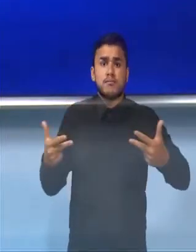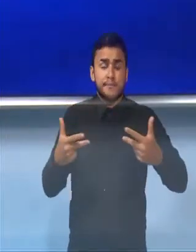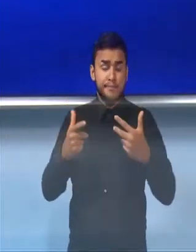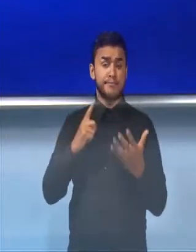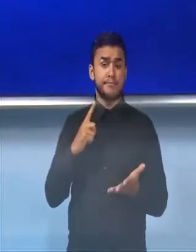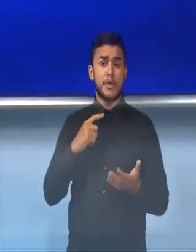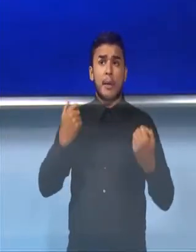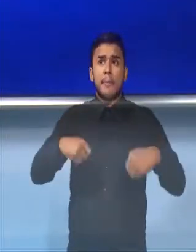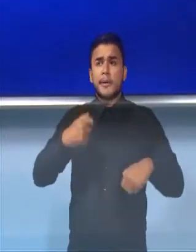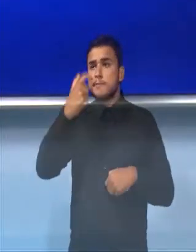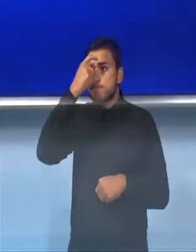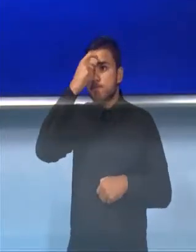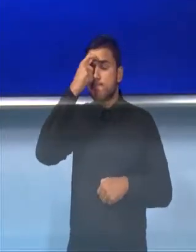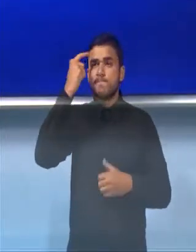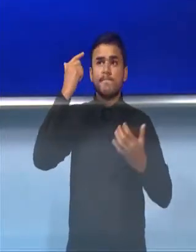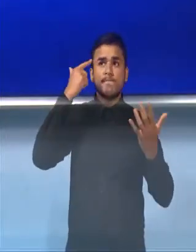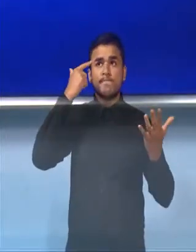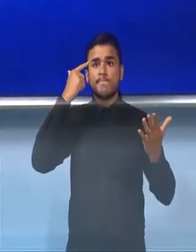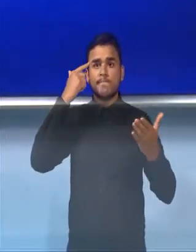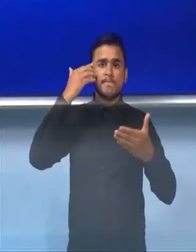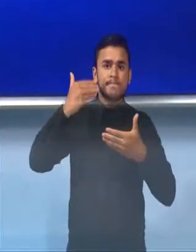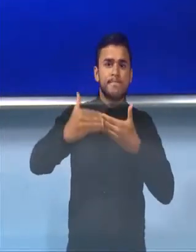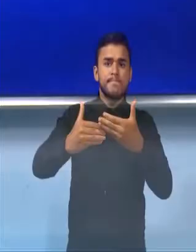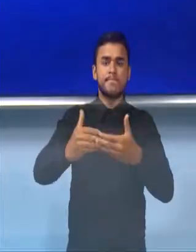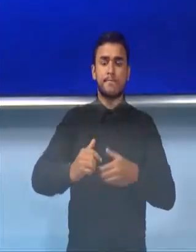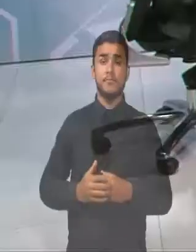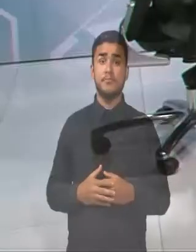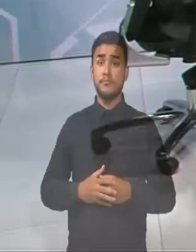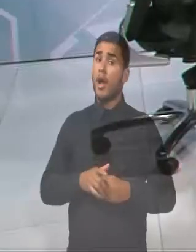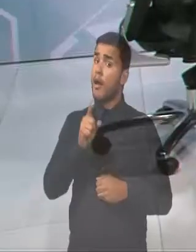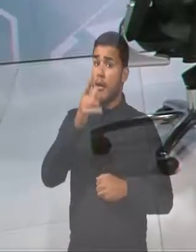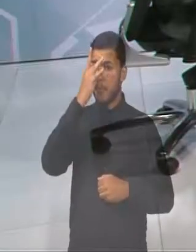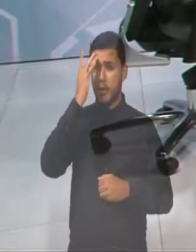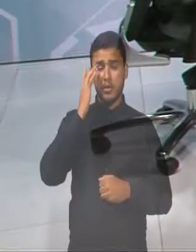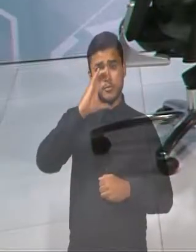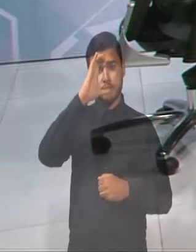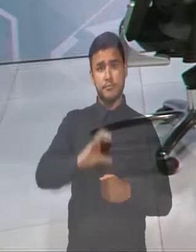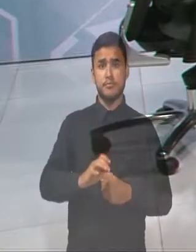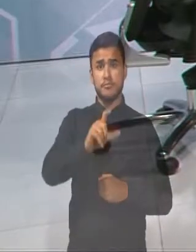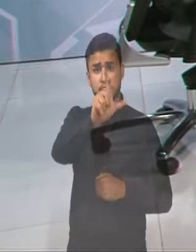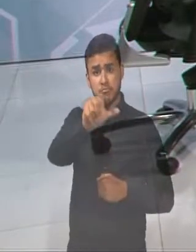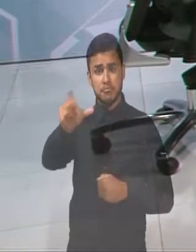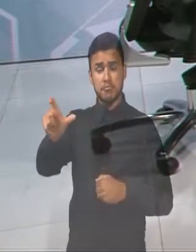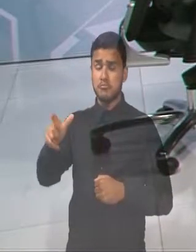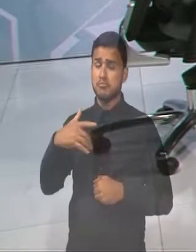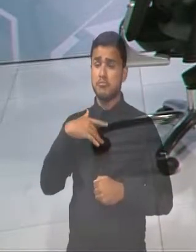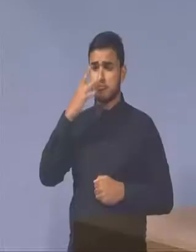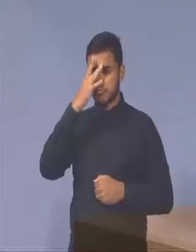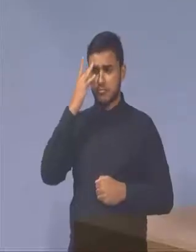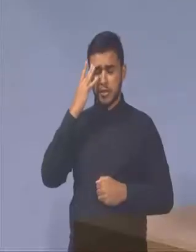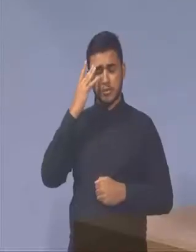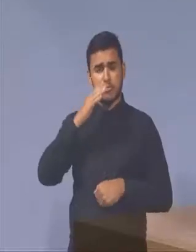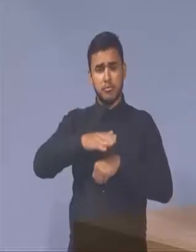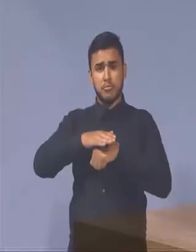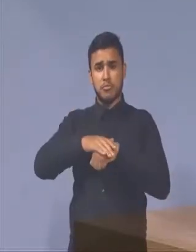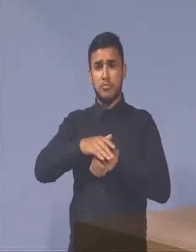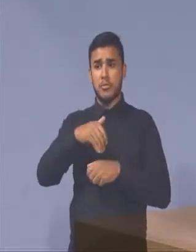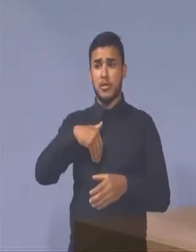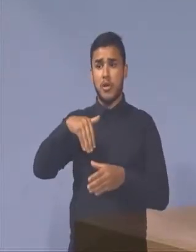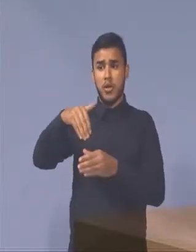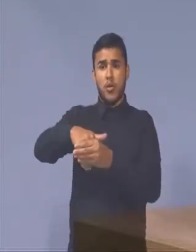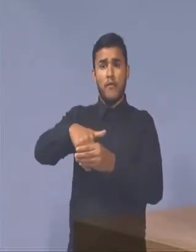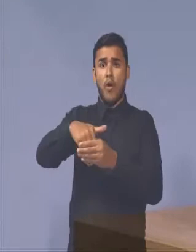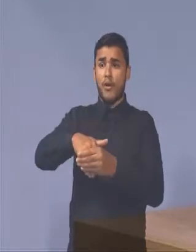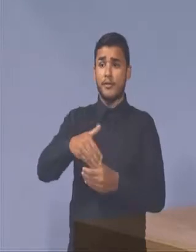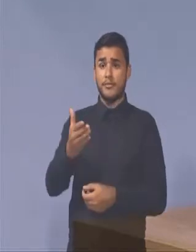vai ter que amadurecer. De novo, o problema está nas mãos do cidadão, assim como sempre esteve nas mãos do eleitor, não é assim que se diz, né? Não, mas o eleitor tem